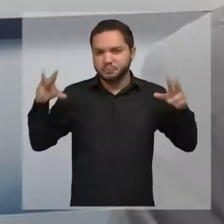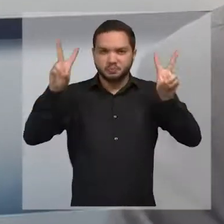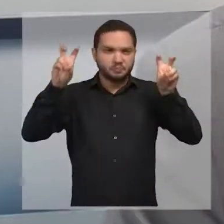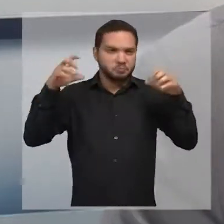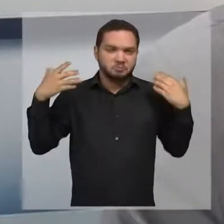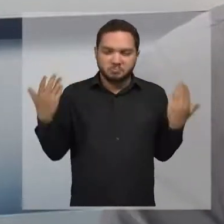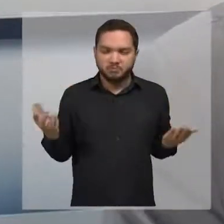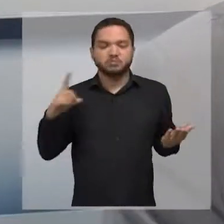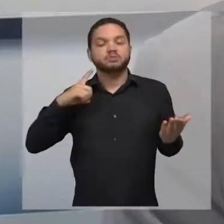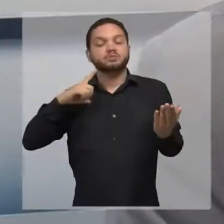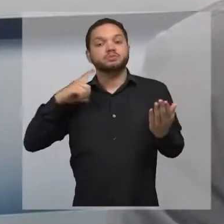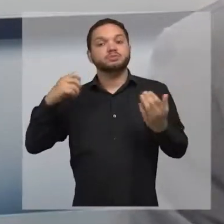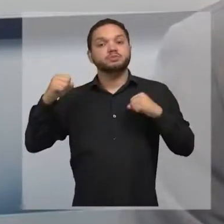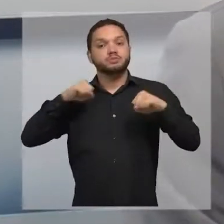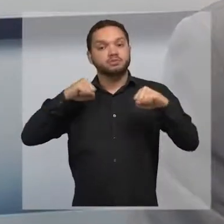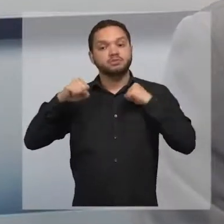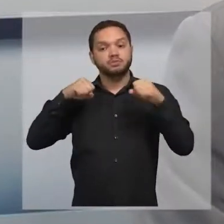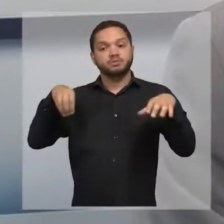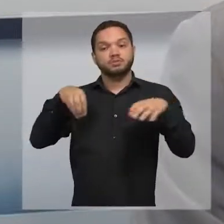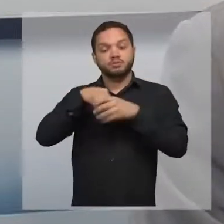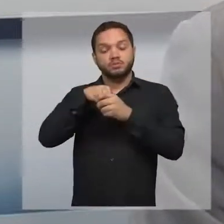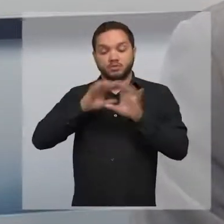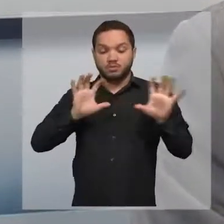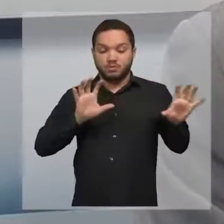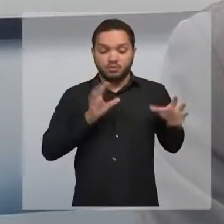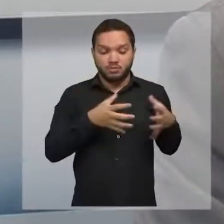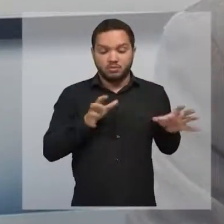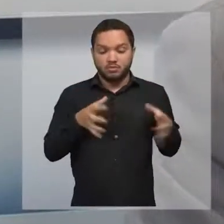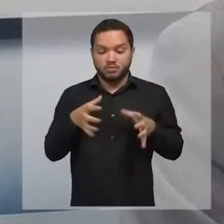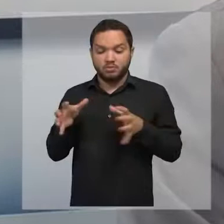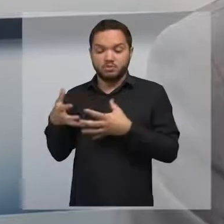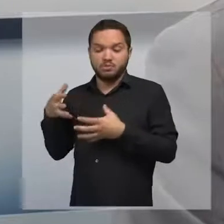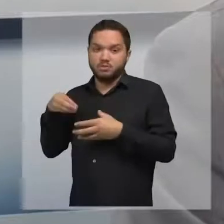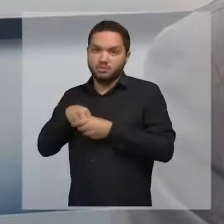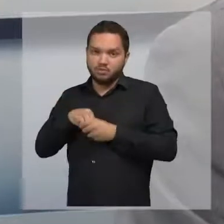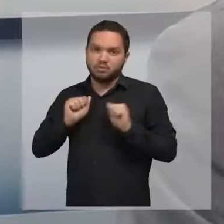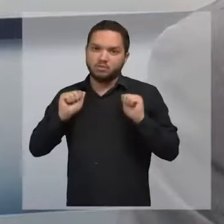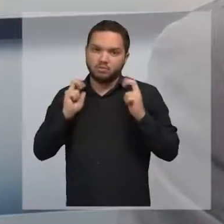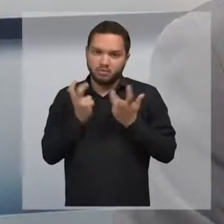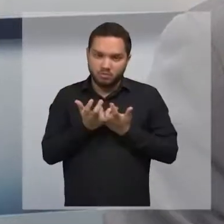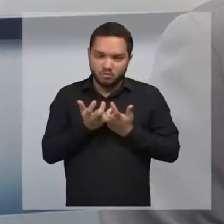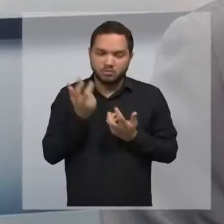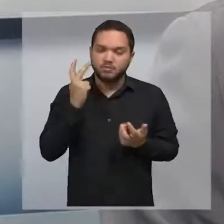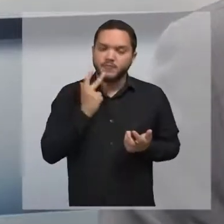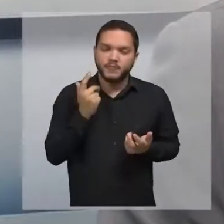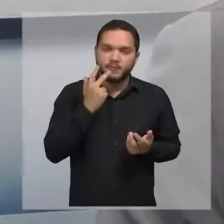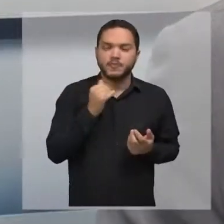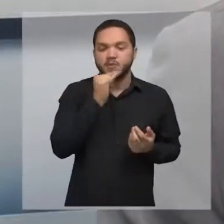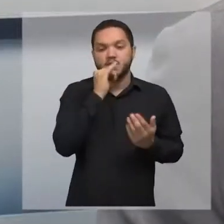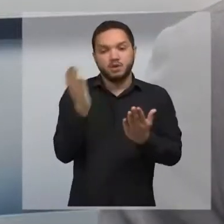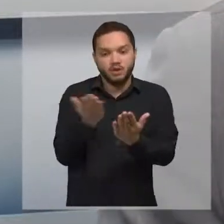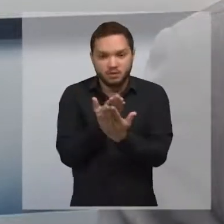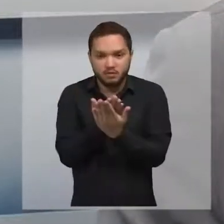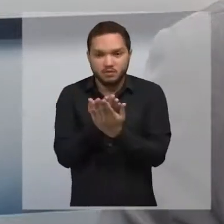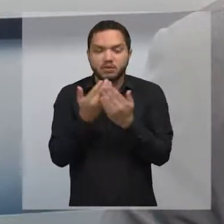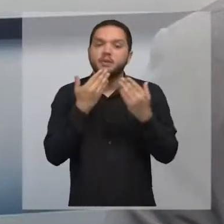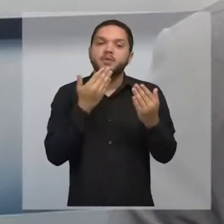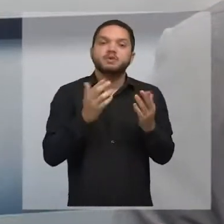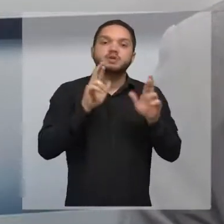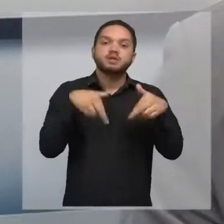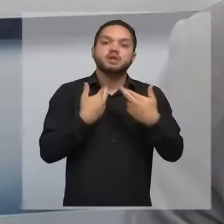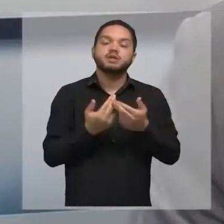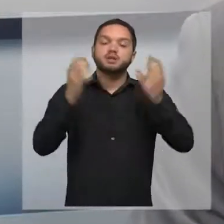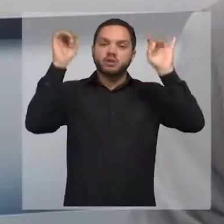algum tema. Estes são debatidos e aprovados pelas comissões permanentes da Casa. Existem, por exemplo, os requerimentos de realização de